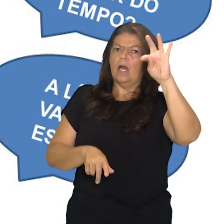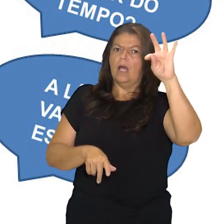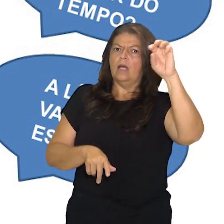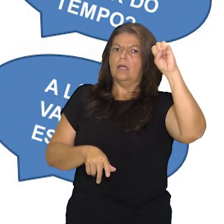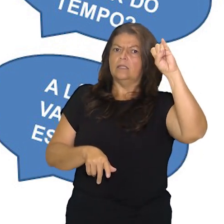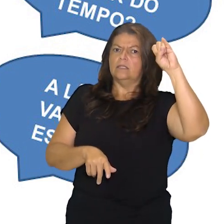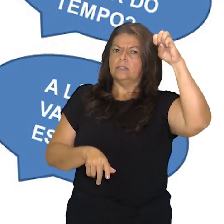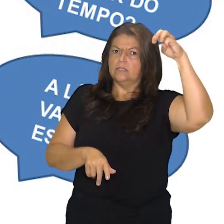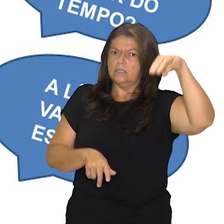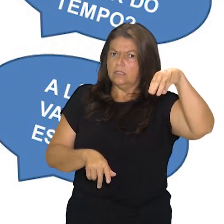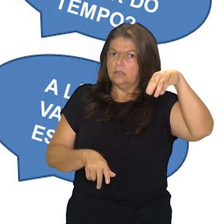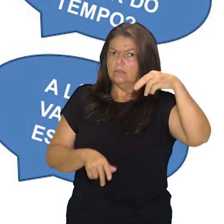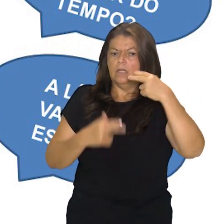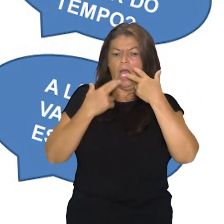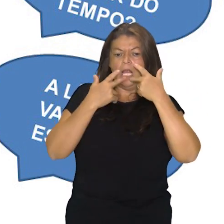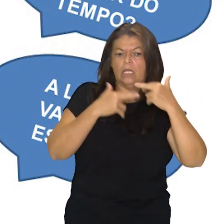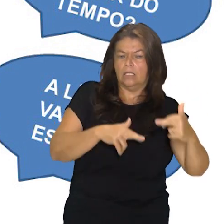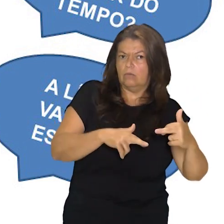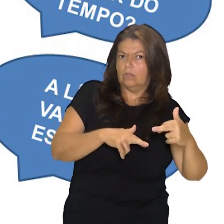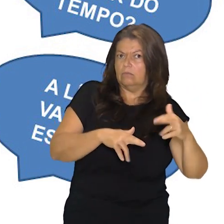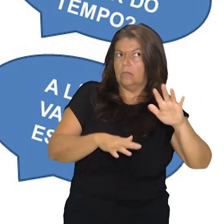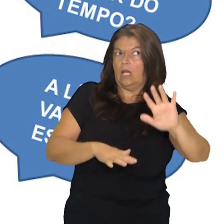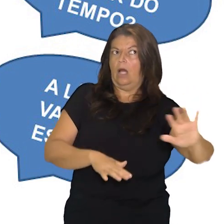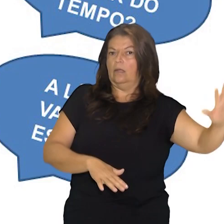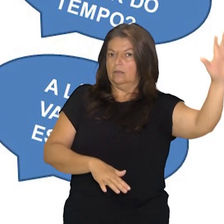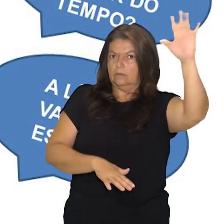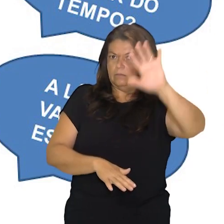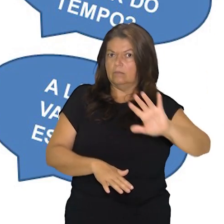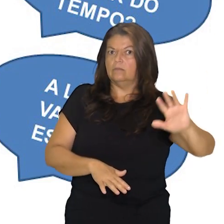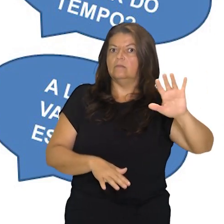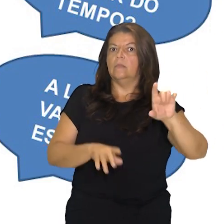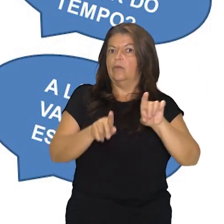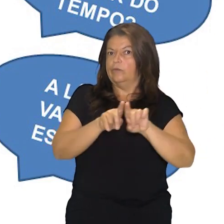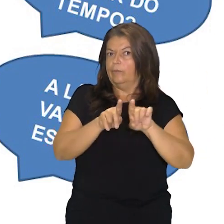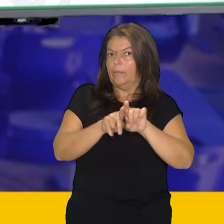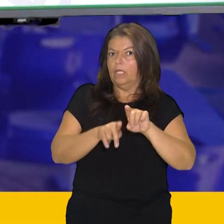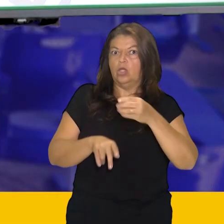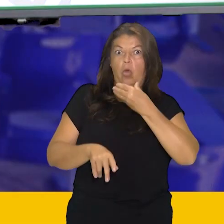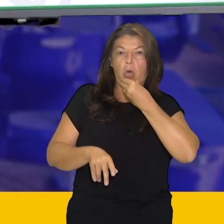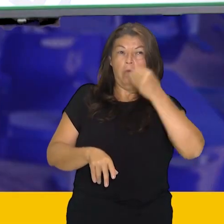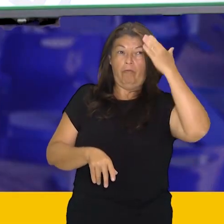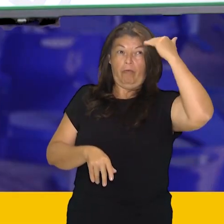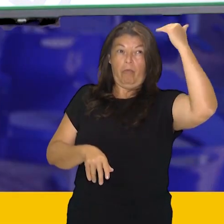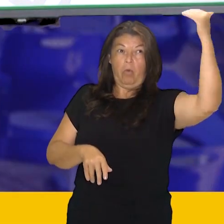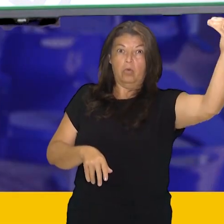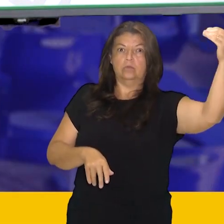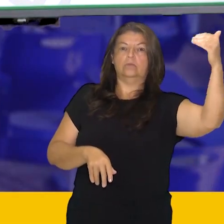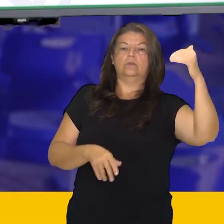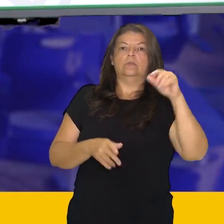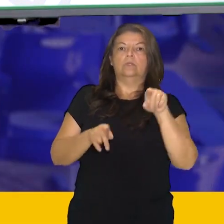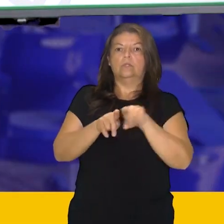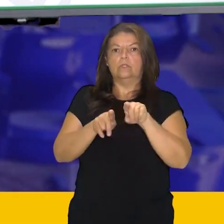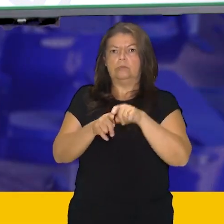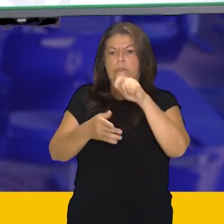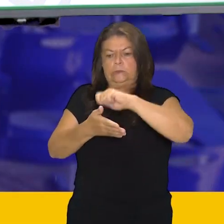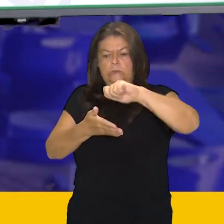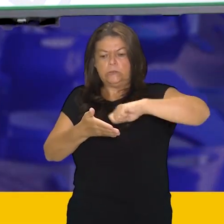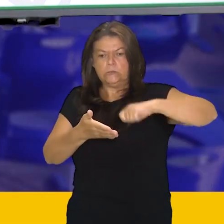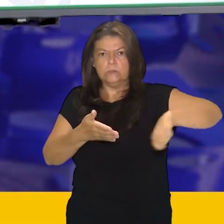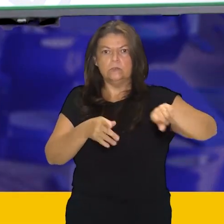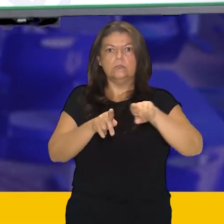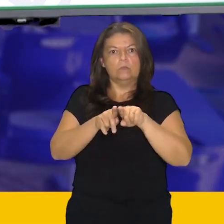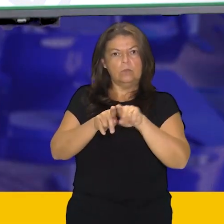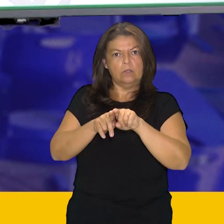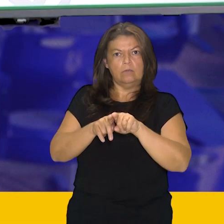falado pelas pessoas mais escolarizadas, cultas e até os filósofos, né? E havia também o